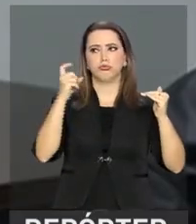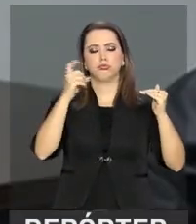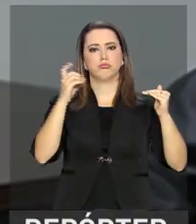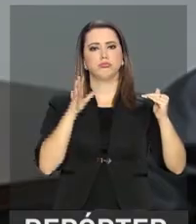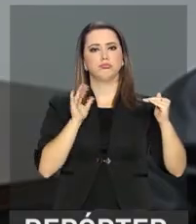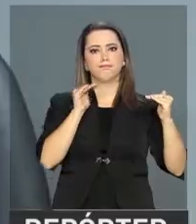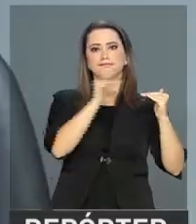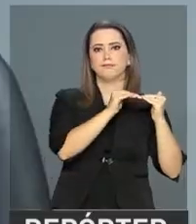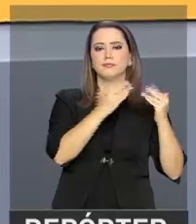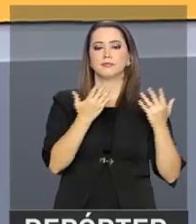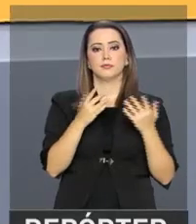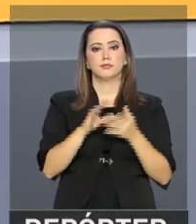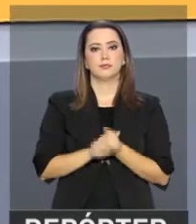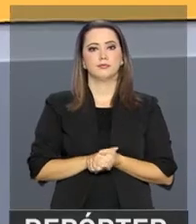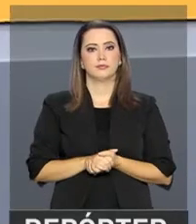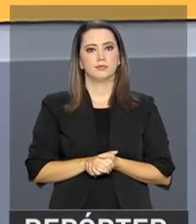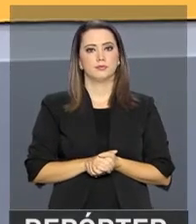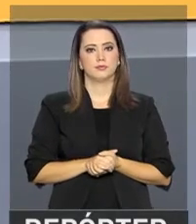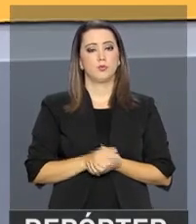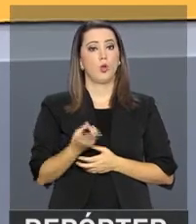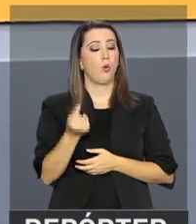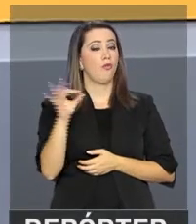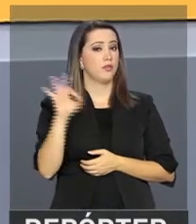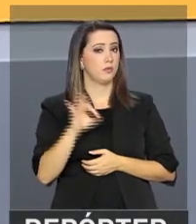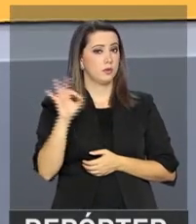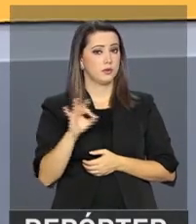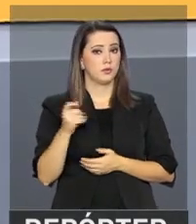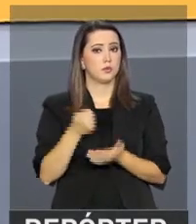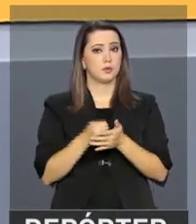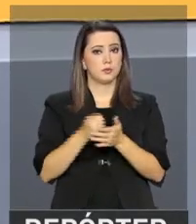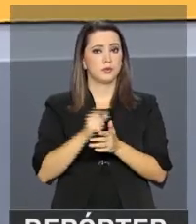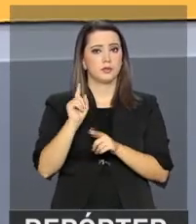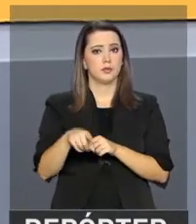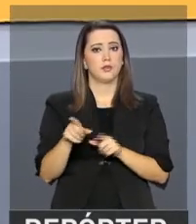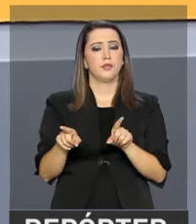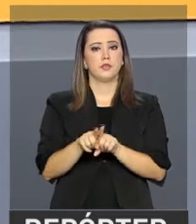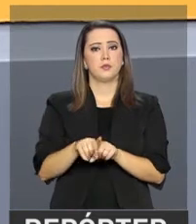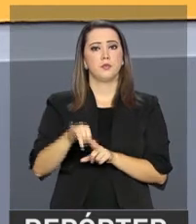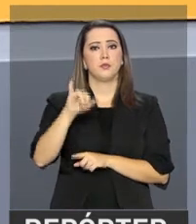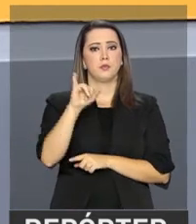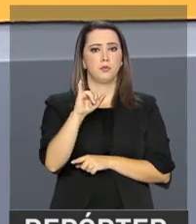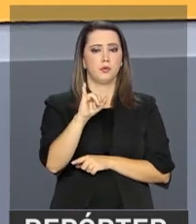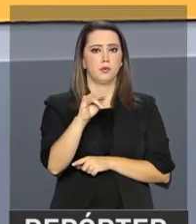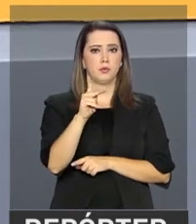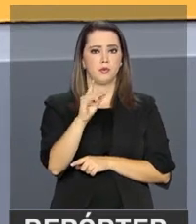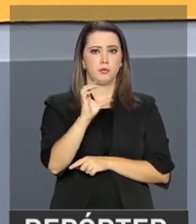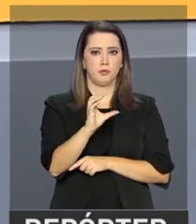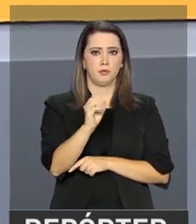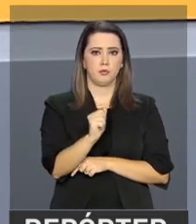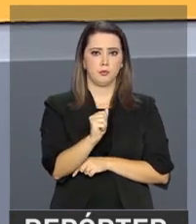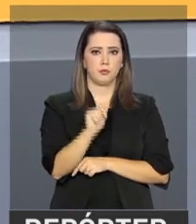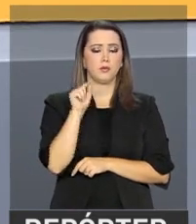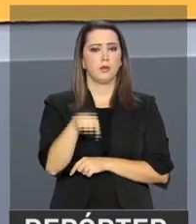privados e bancos públicos a correção para os pagamentos semestrais será feita pelo índice de preços ao consumidor amplo ipc